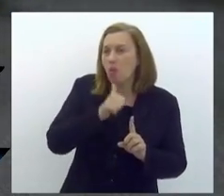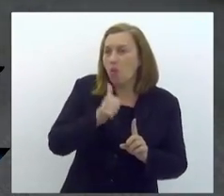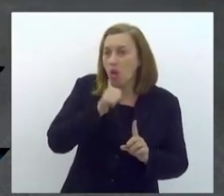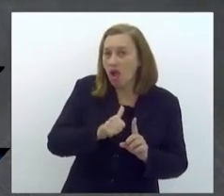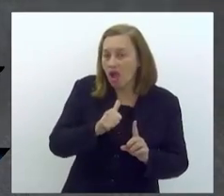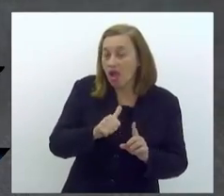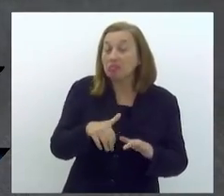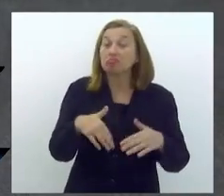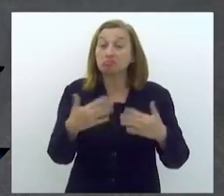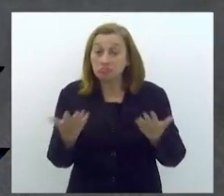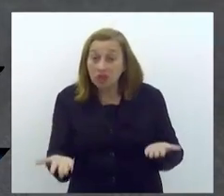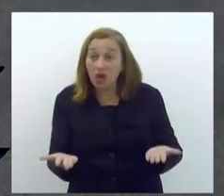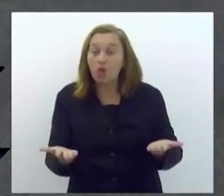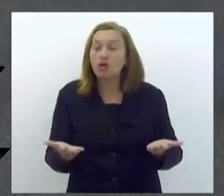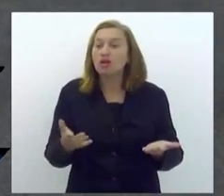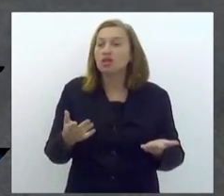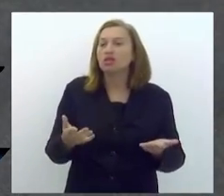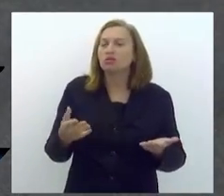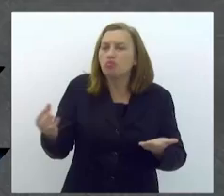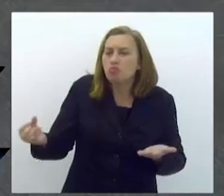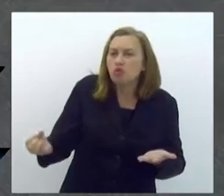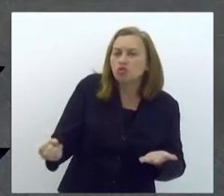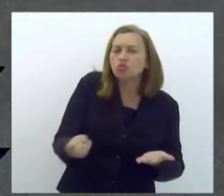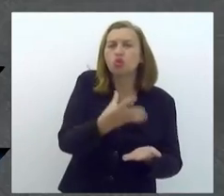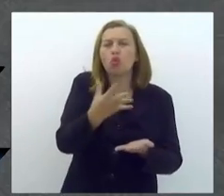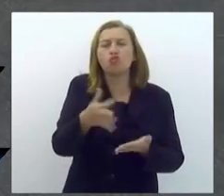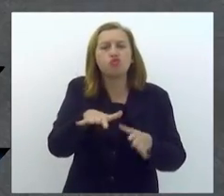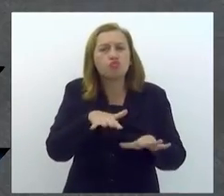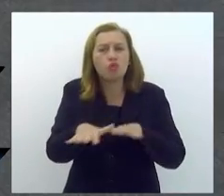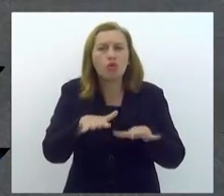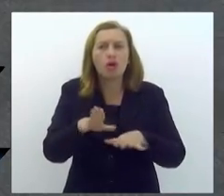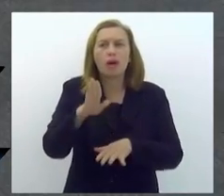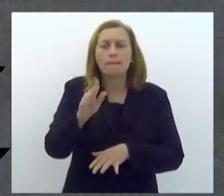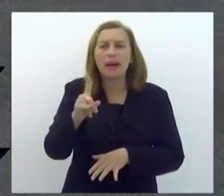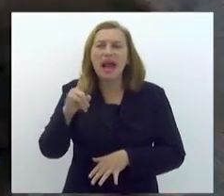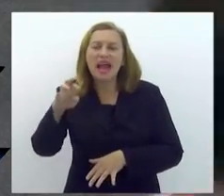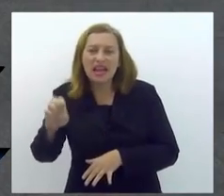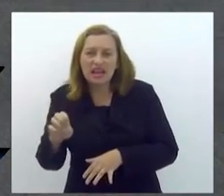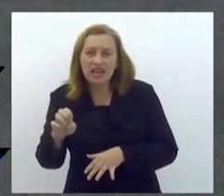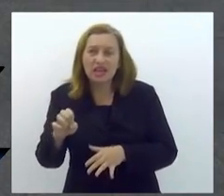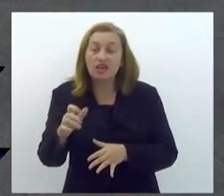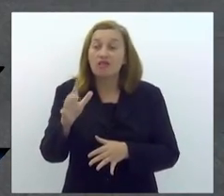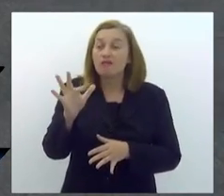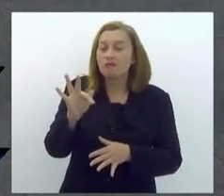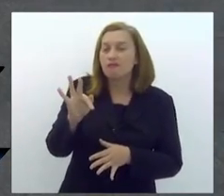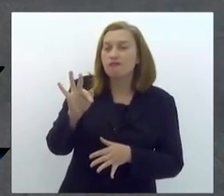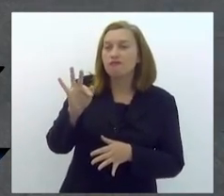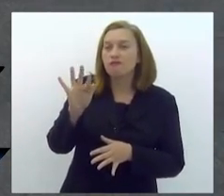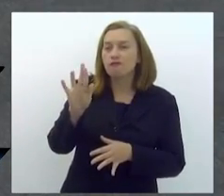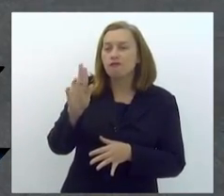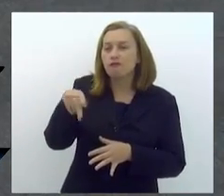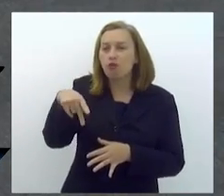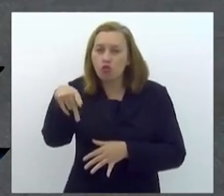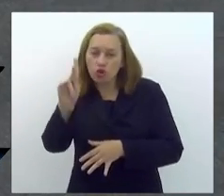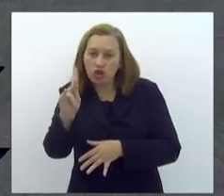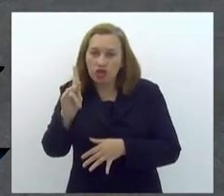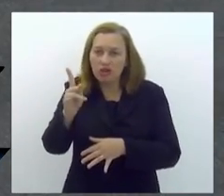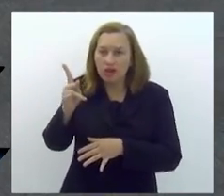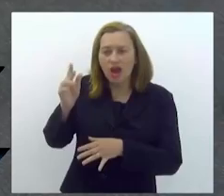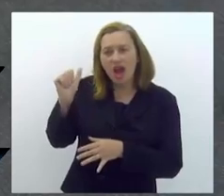preconiza esse novo movimento do baile funk das antigas ressignificado